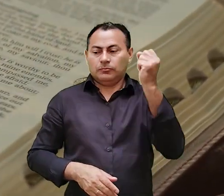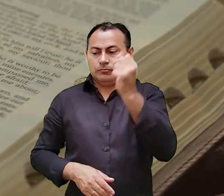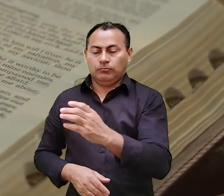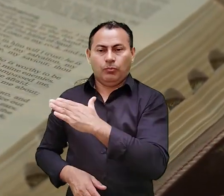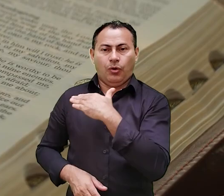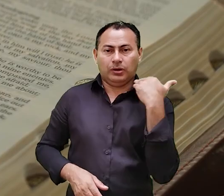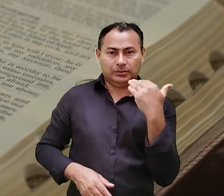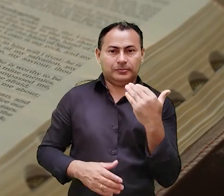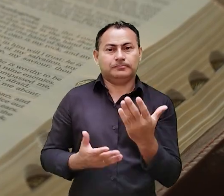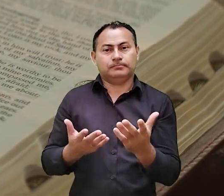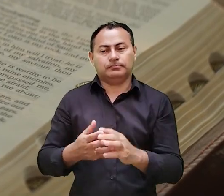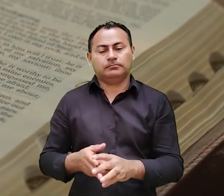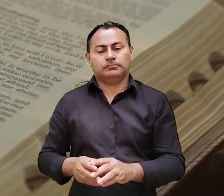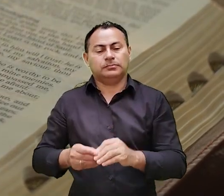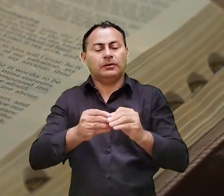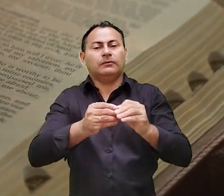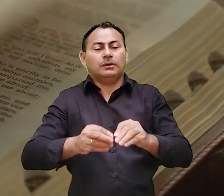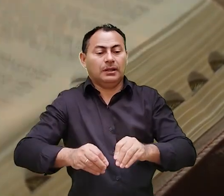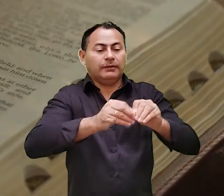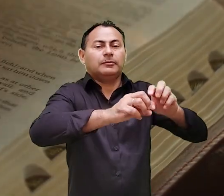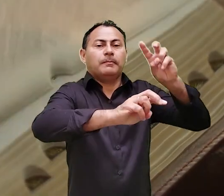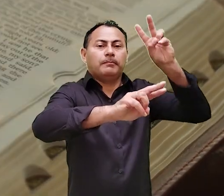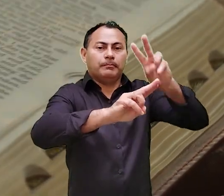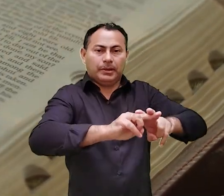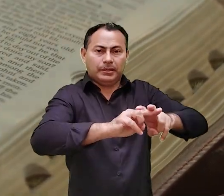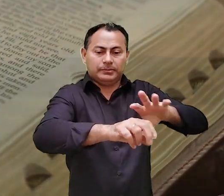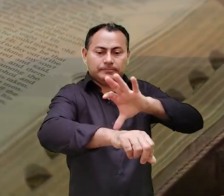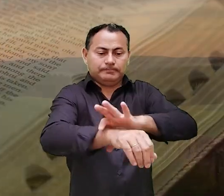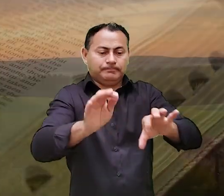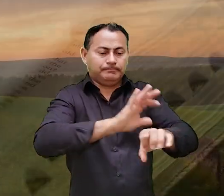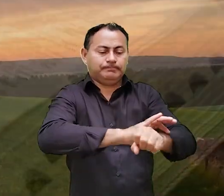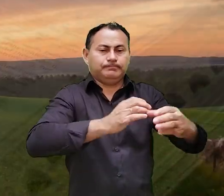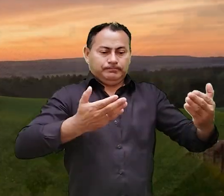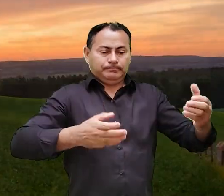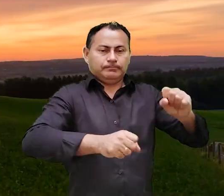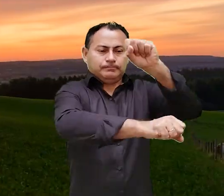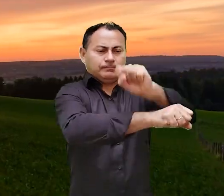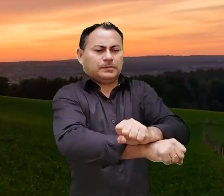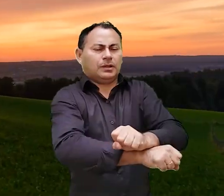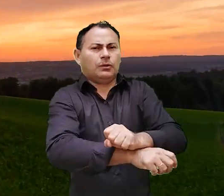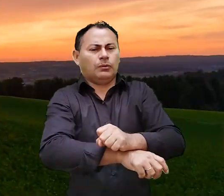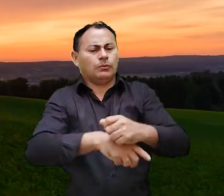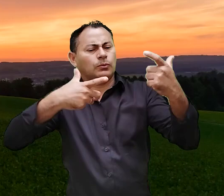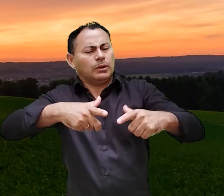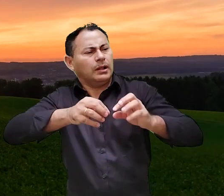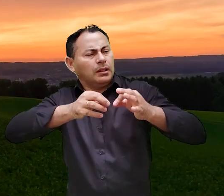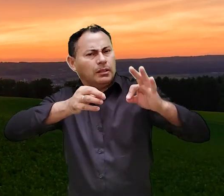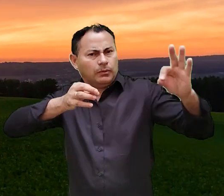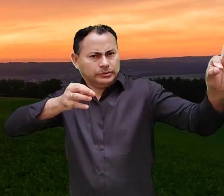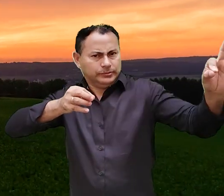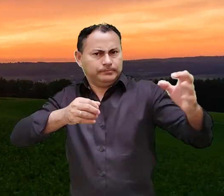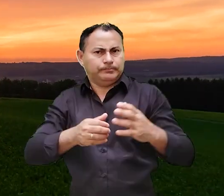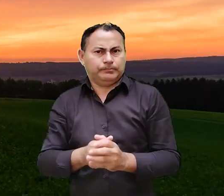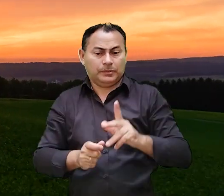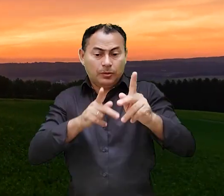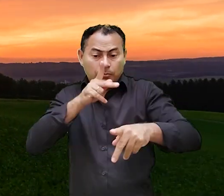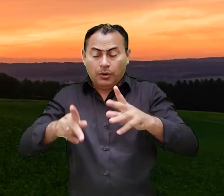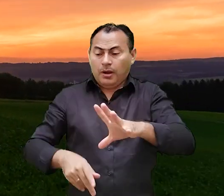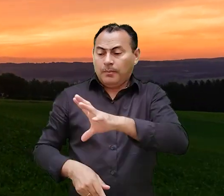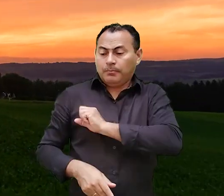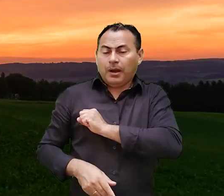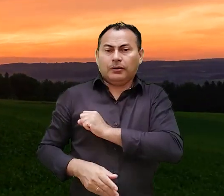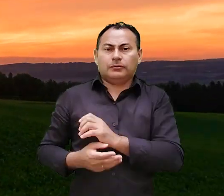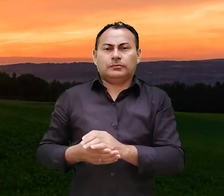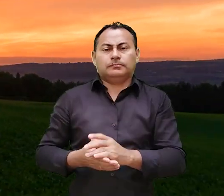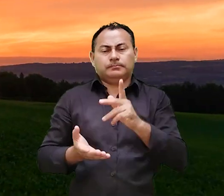foram assassinados, foram levados cativos e feitos escravos em uma terra distante. Então, do povo